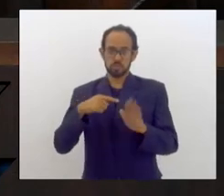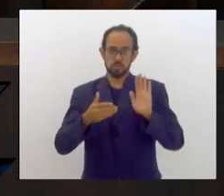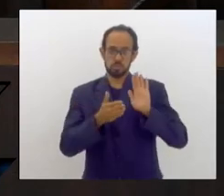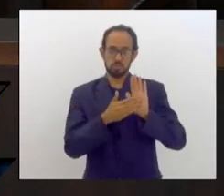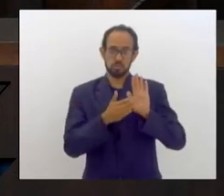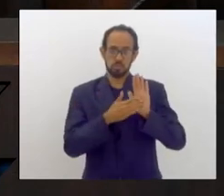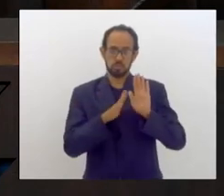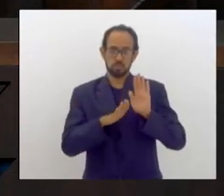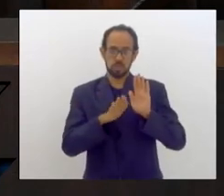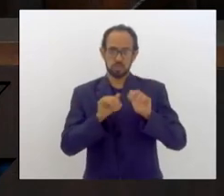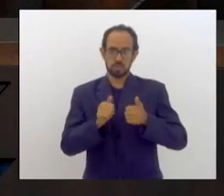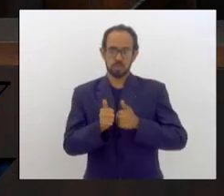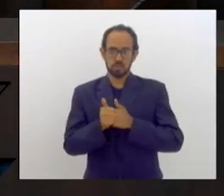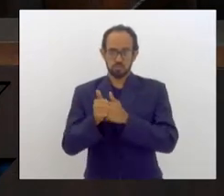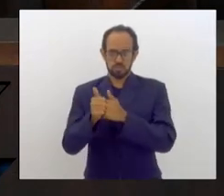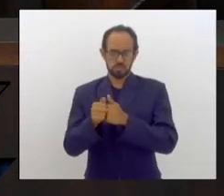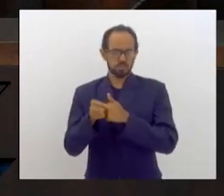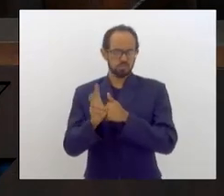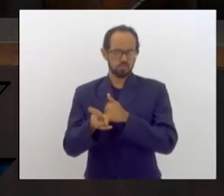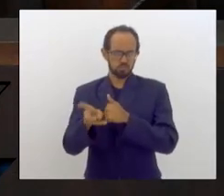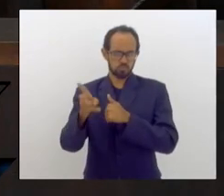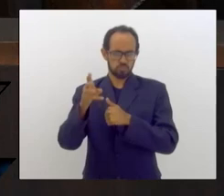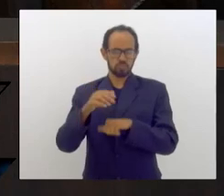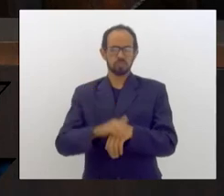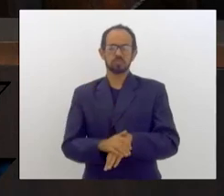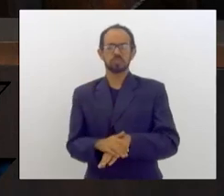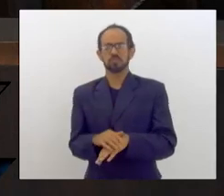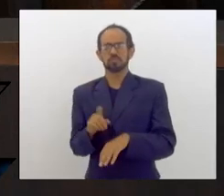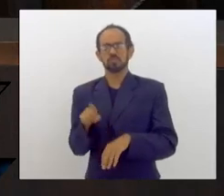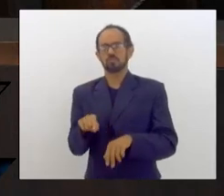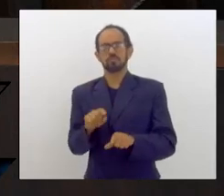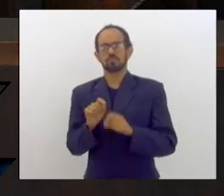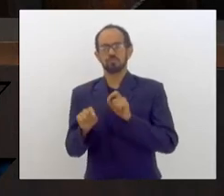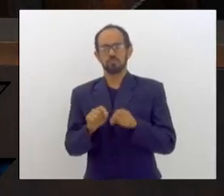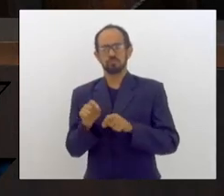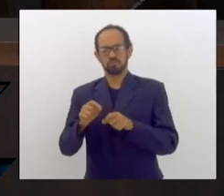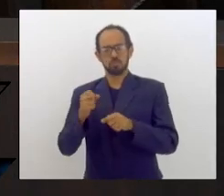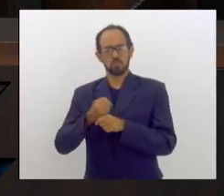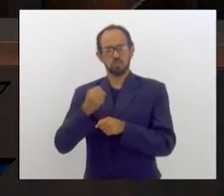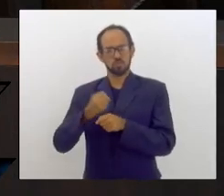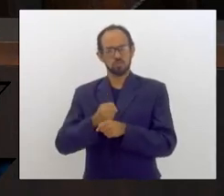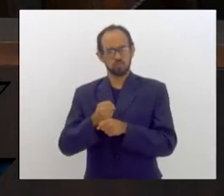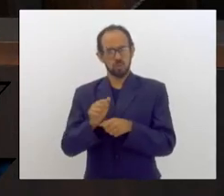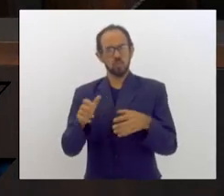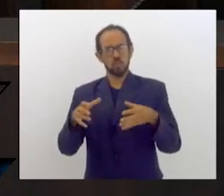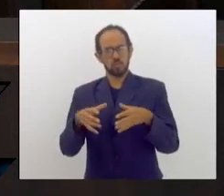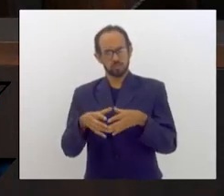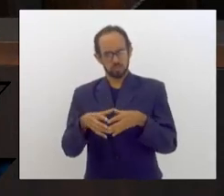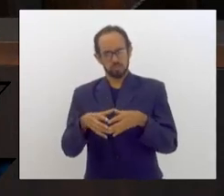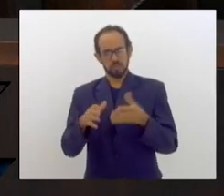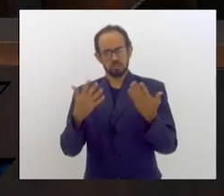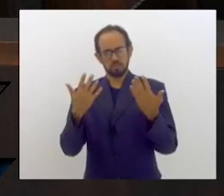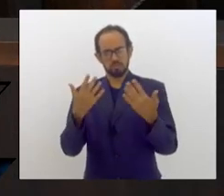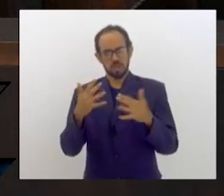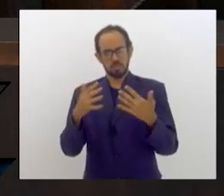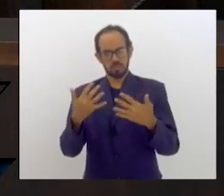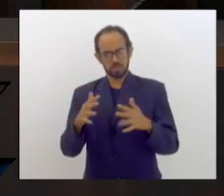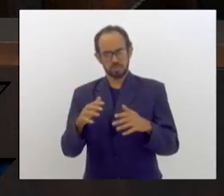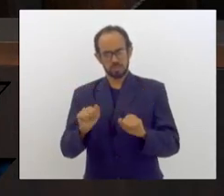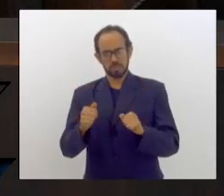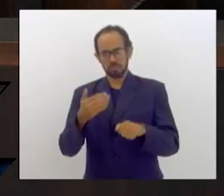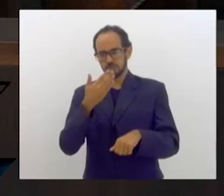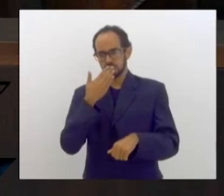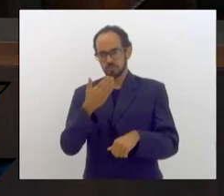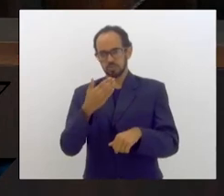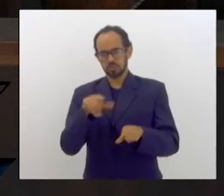mas fiquei acompanhando o tempo inteiro. Então, foi uma construção a quatro mãos, e parabenizar aí a